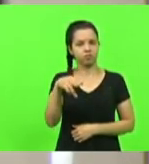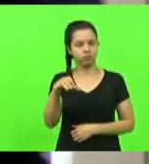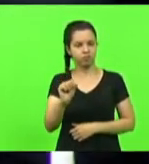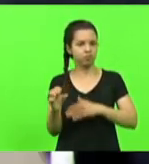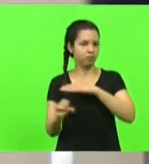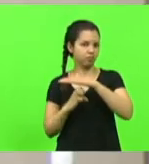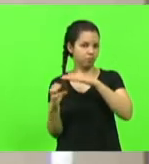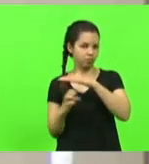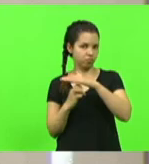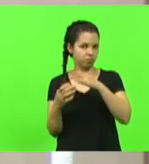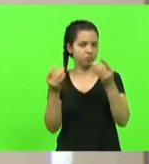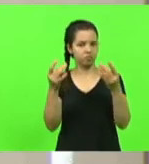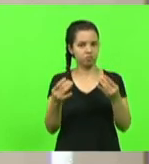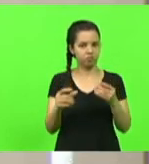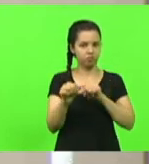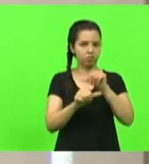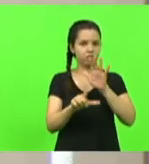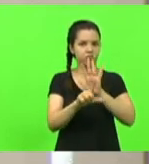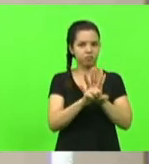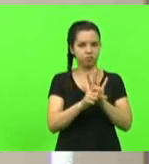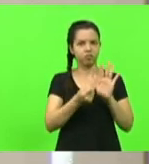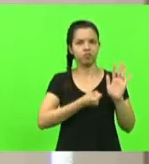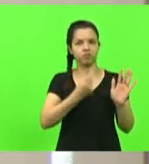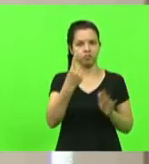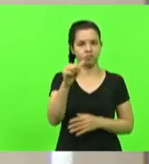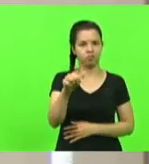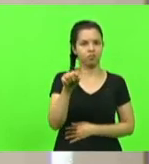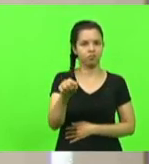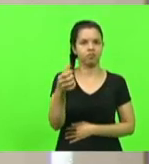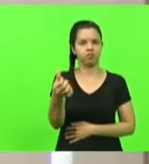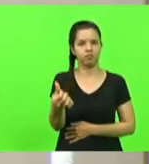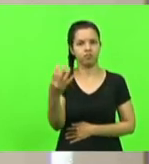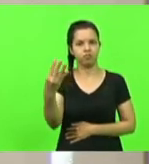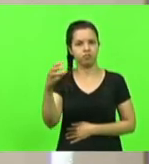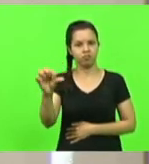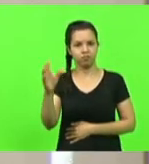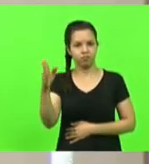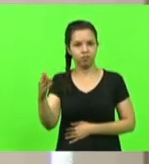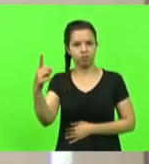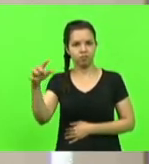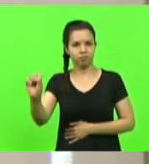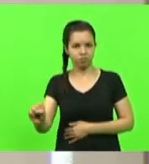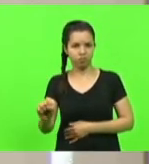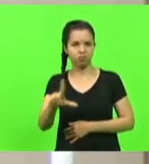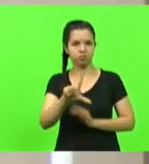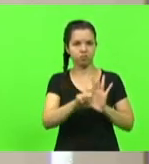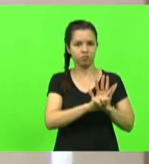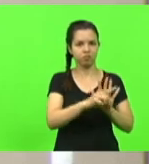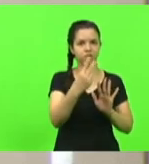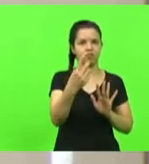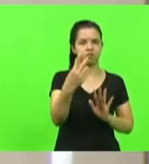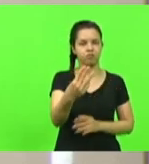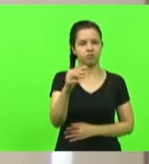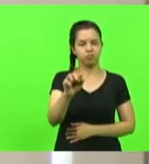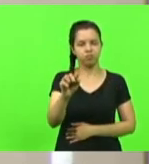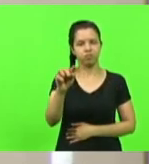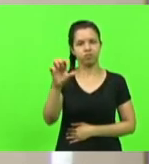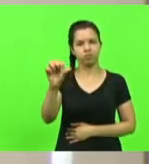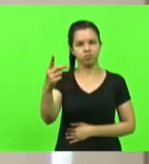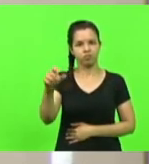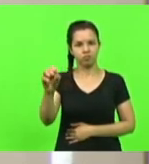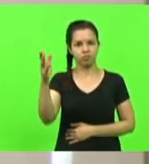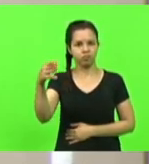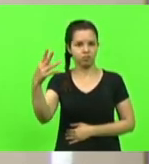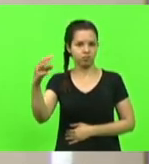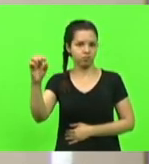especificam e alteram a lei. Número 17.649 de 2018, lei 13.992 de 2007 e